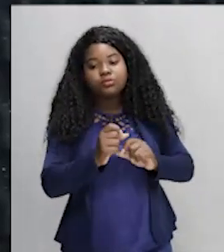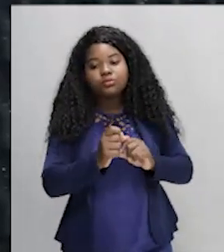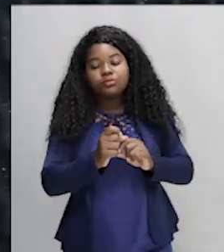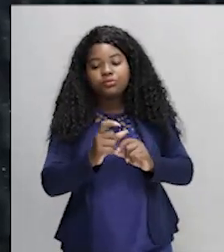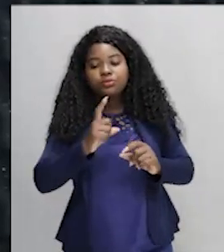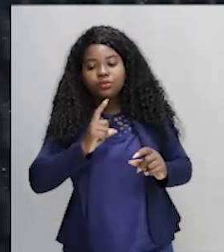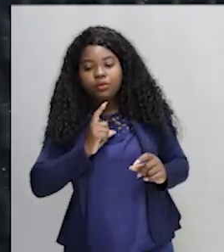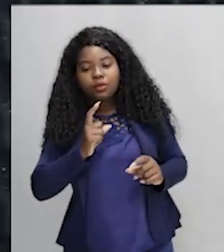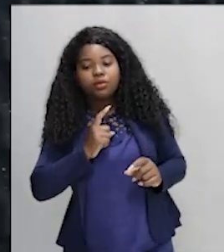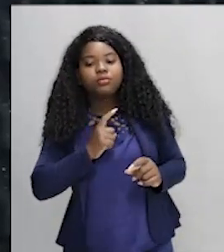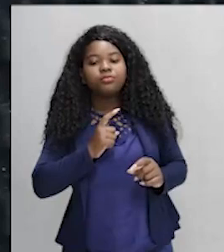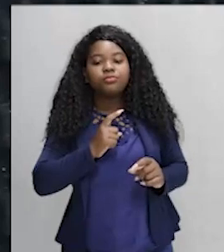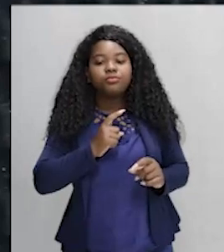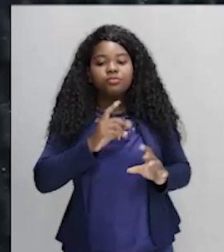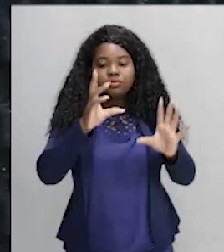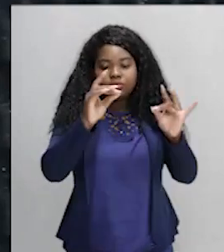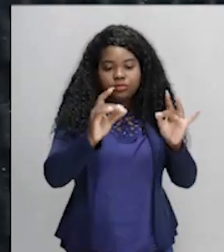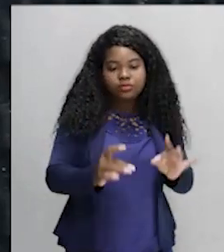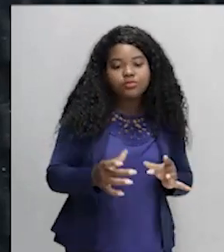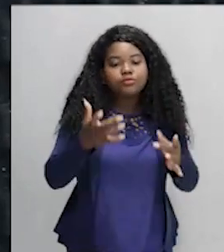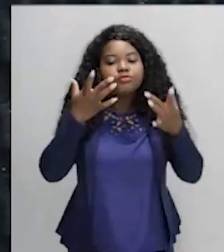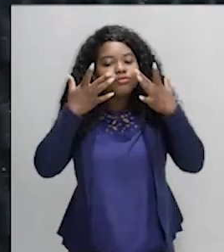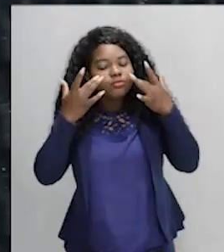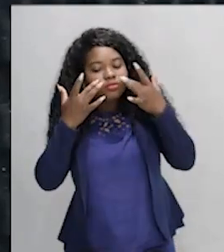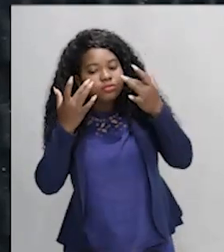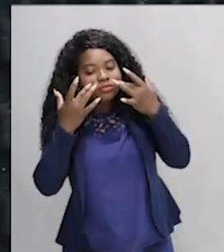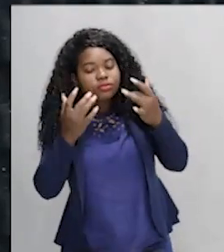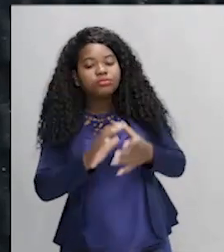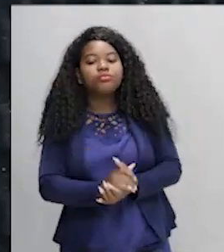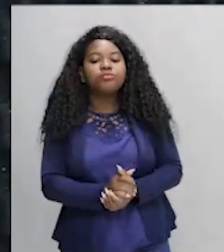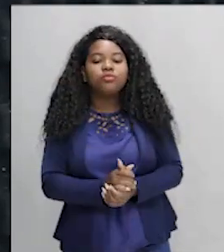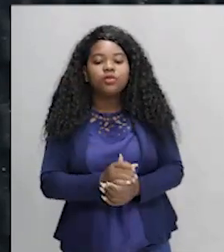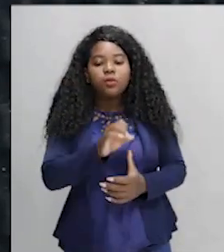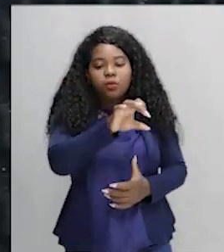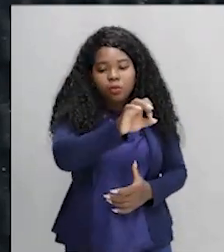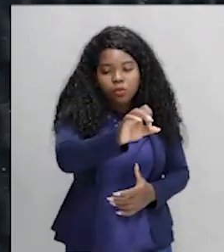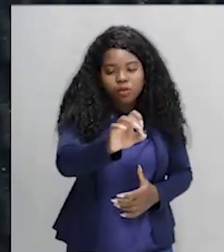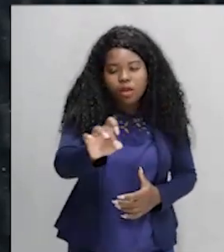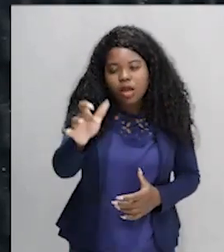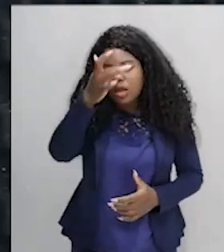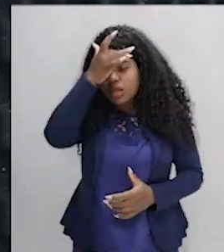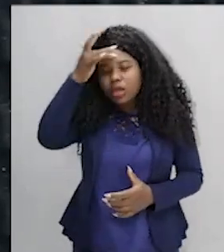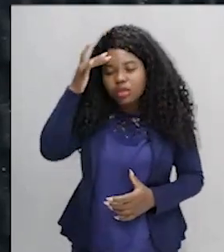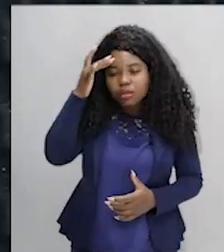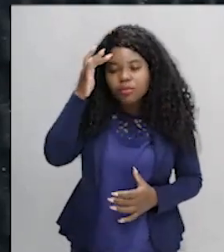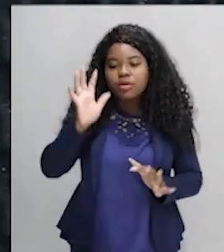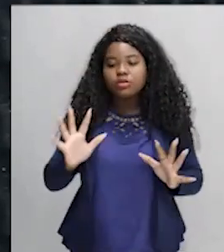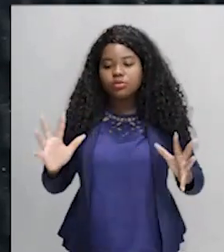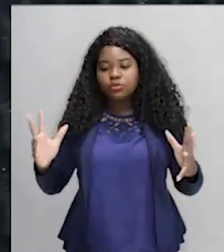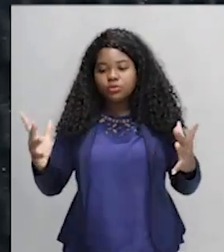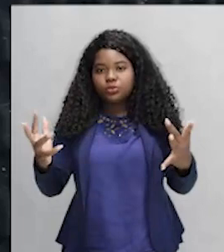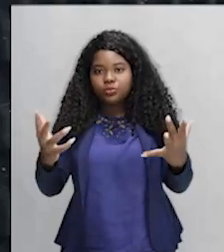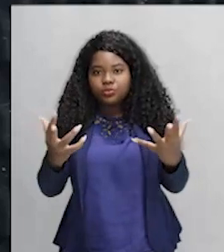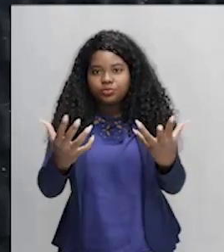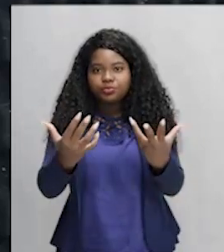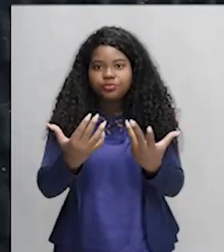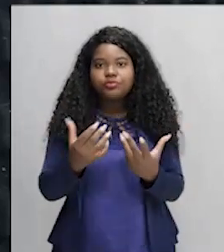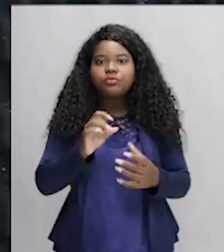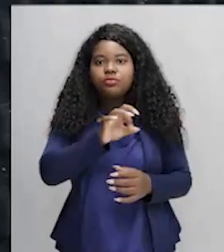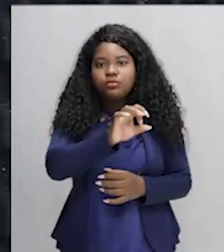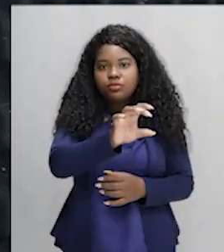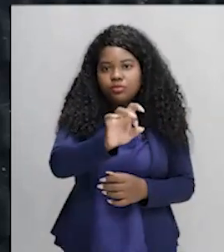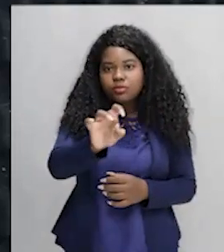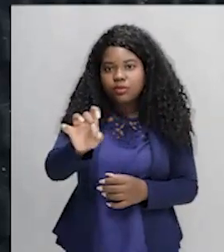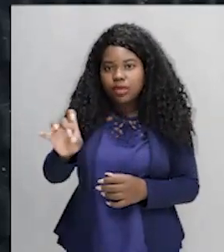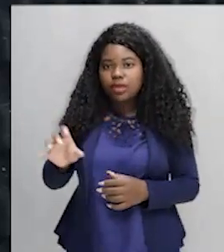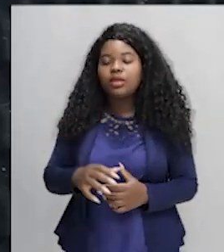trâmite da arte cênica de maneira específica, e como cada plateia, em cada período, cada civilização, cada